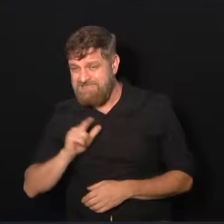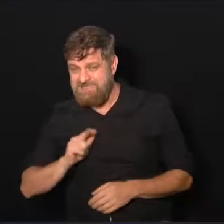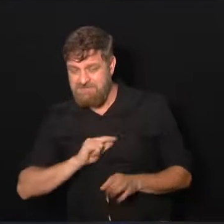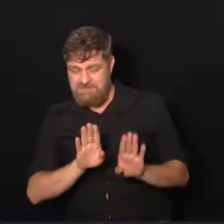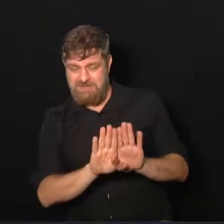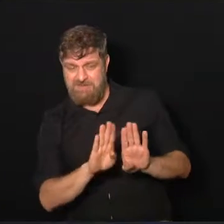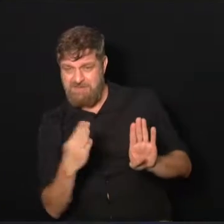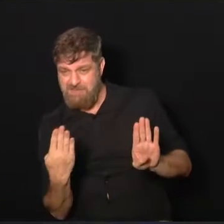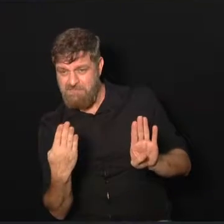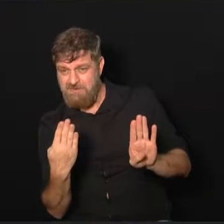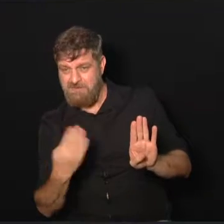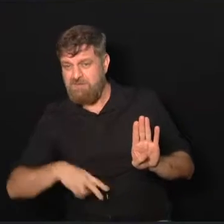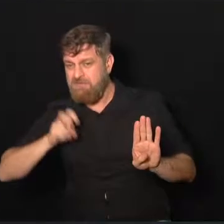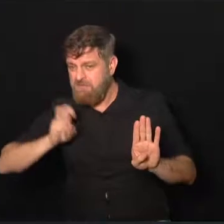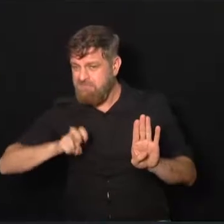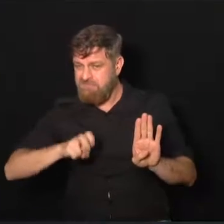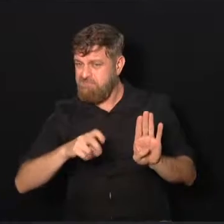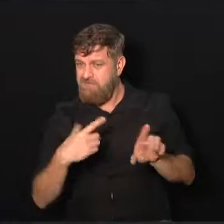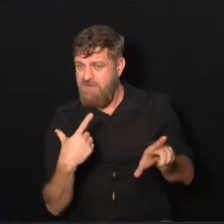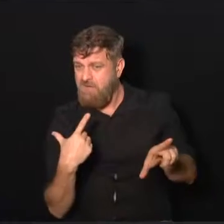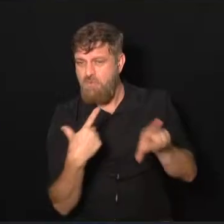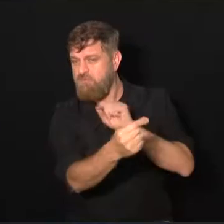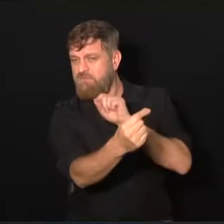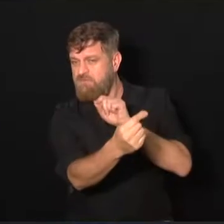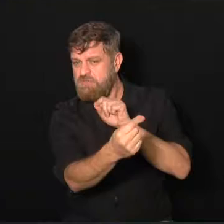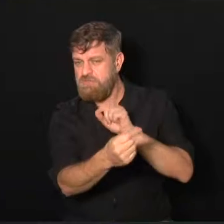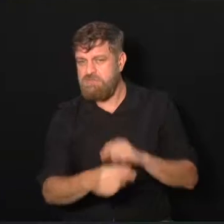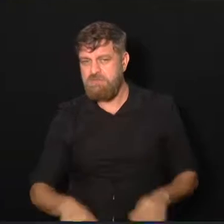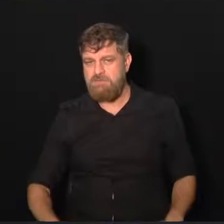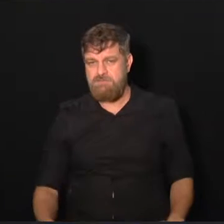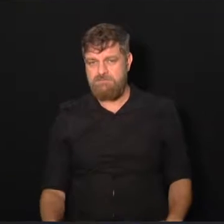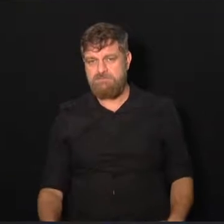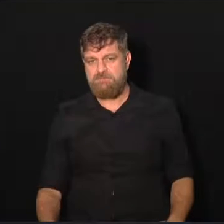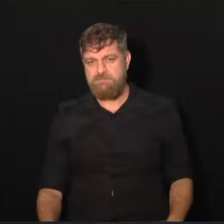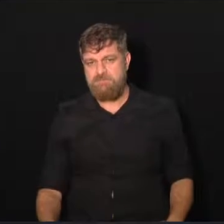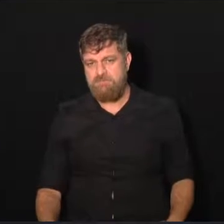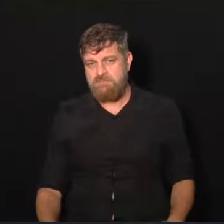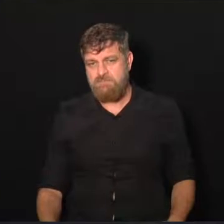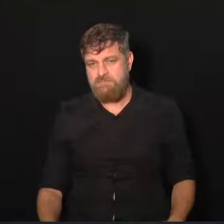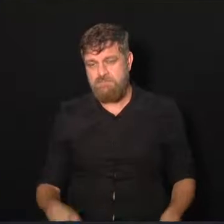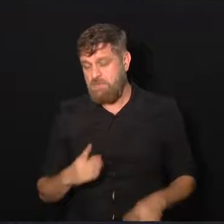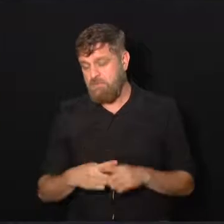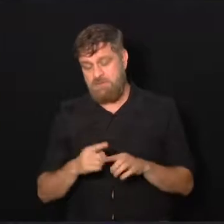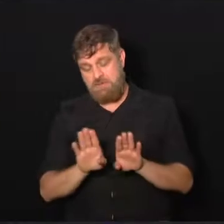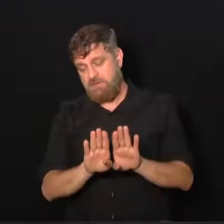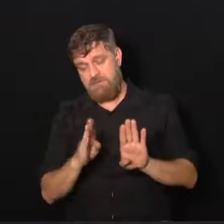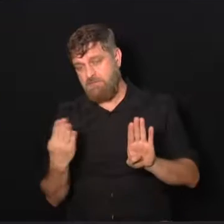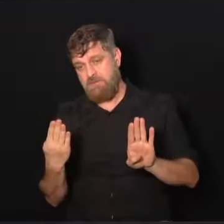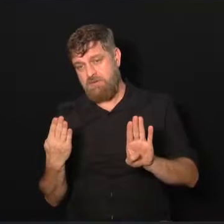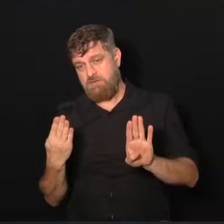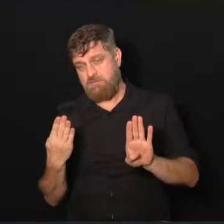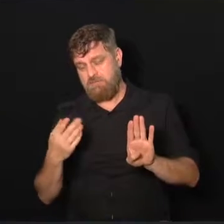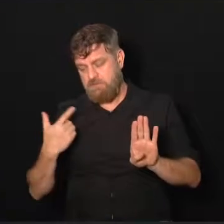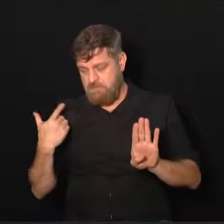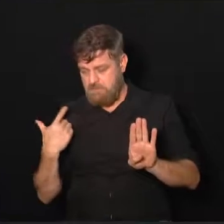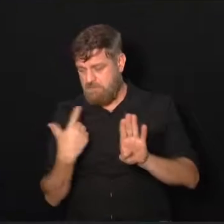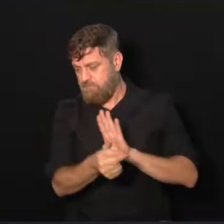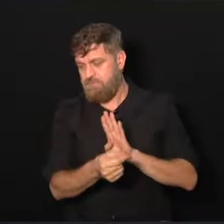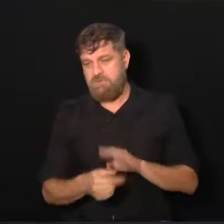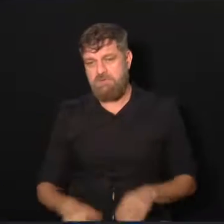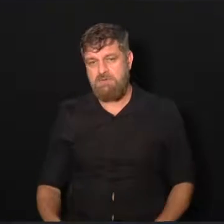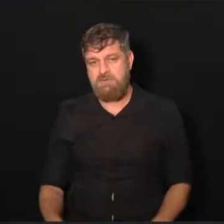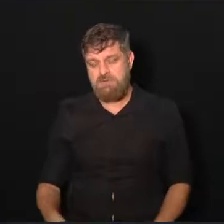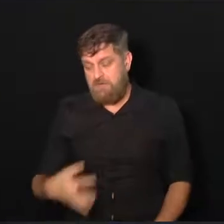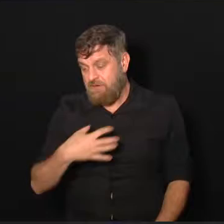lugar aberto, ele vai fugir. Ele vai sair. Simplesmente porque está aberto. Entendeu? Porque é da natureza